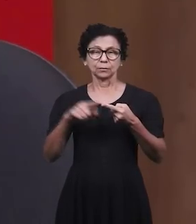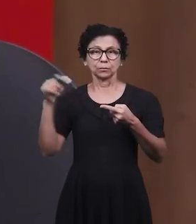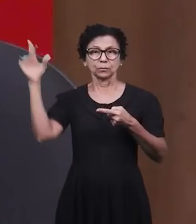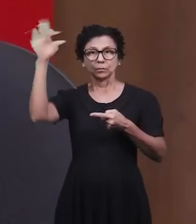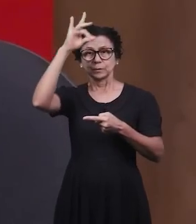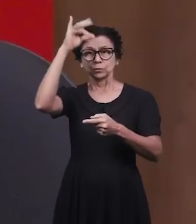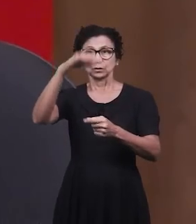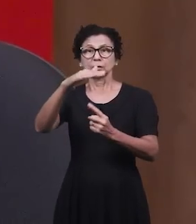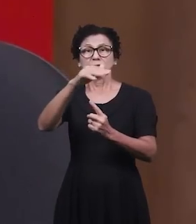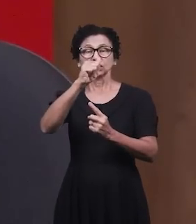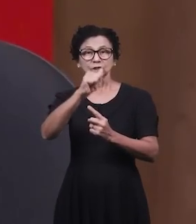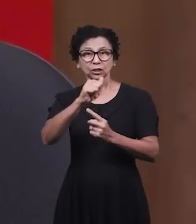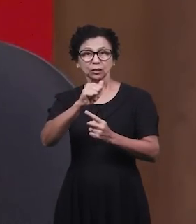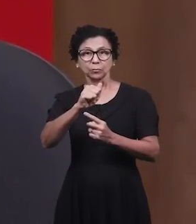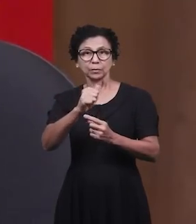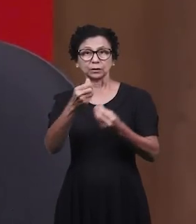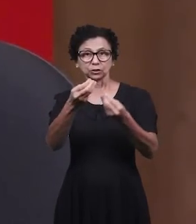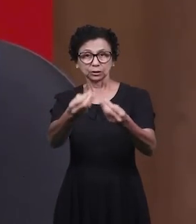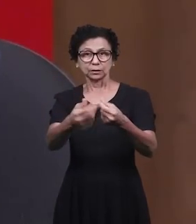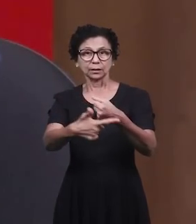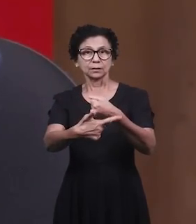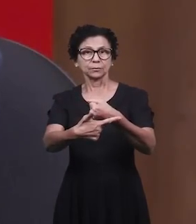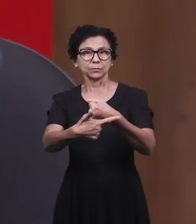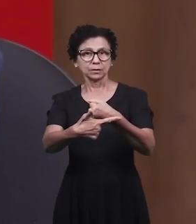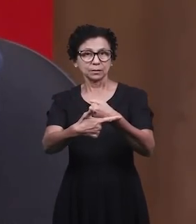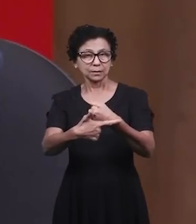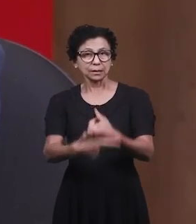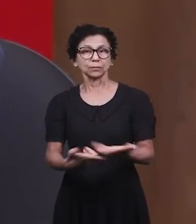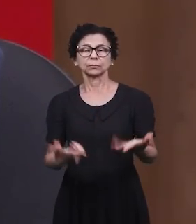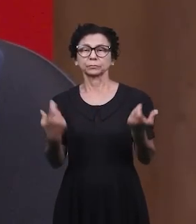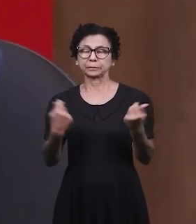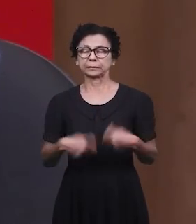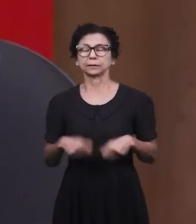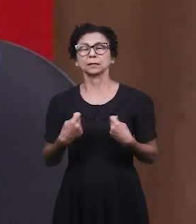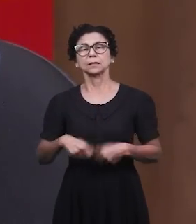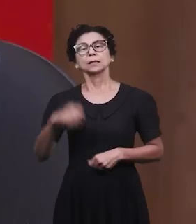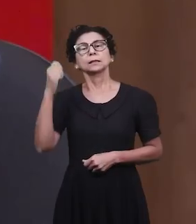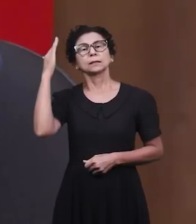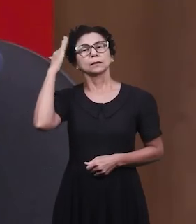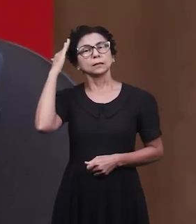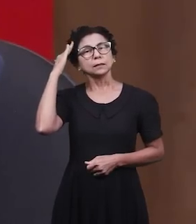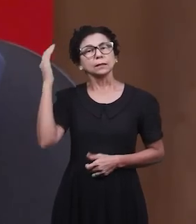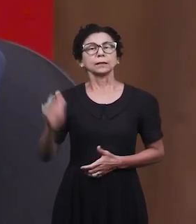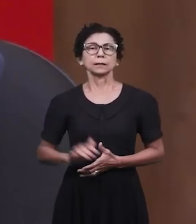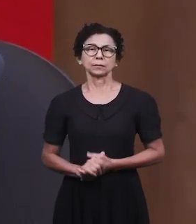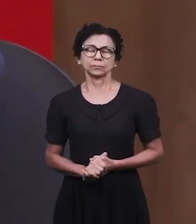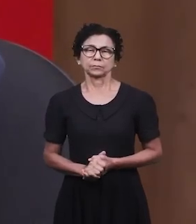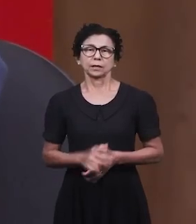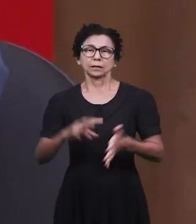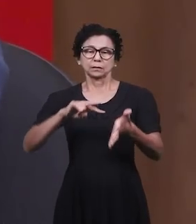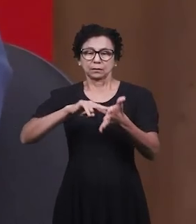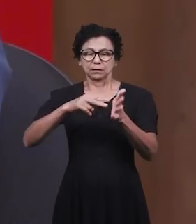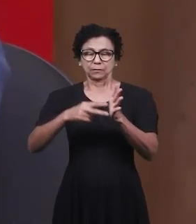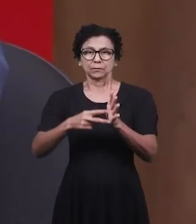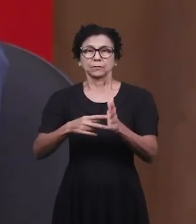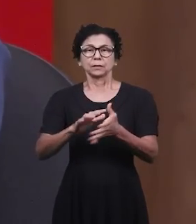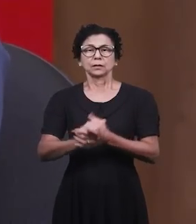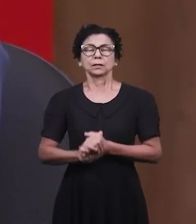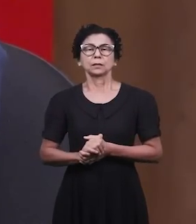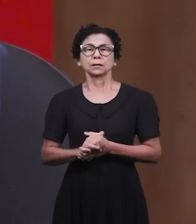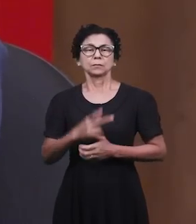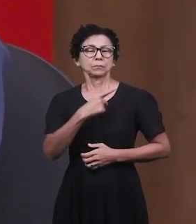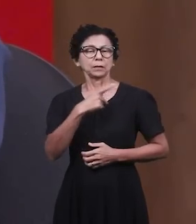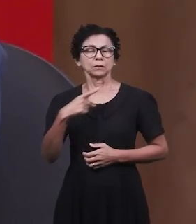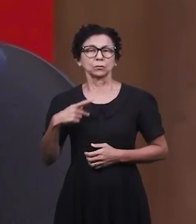pessoas precisam entender, e é isso que nós entendemos, e é isso que é ministério para nós. E por isso que a pessoa que sai do nosso meio,